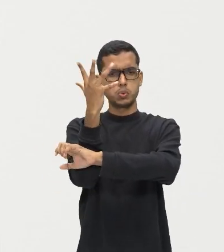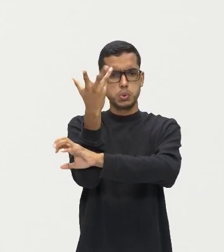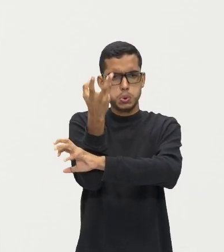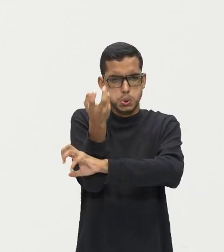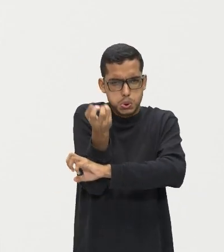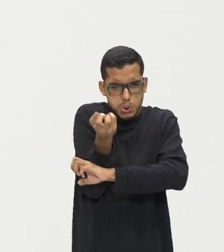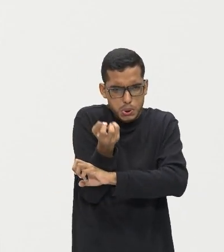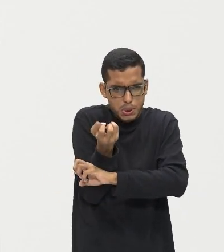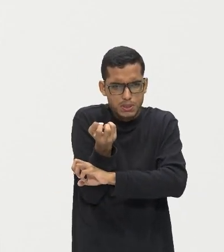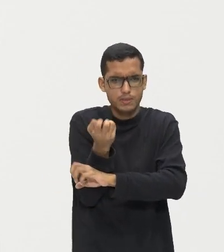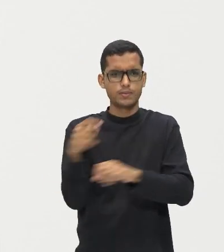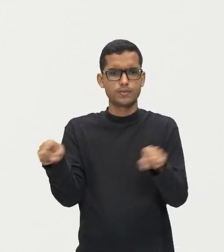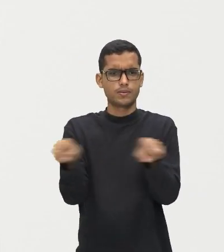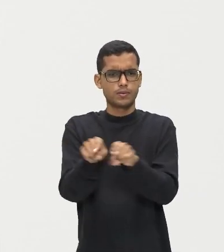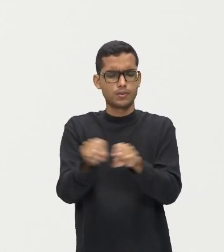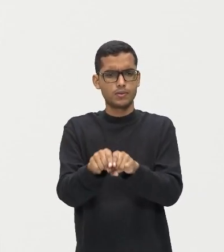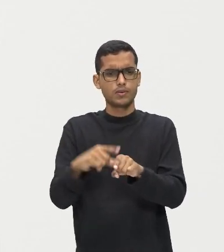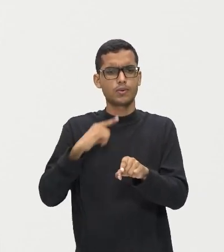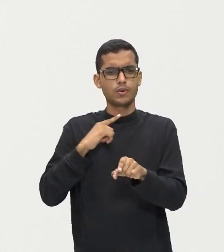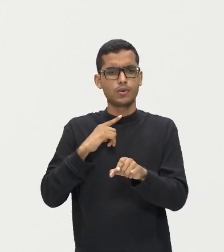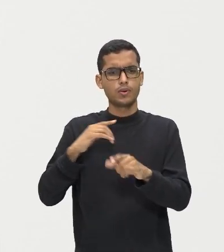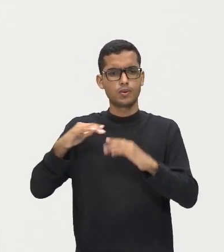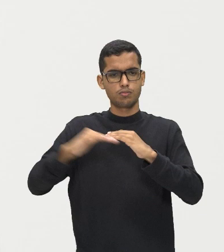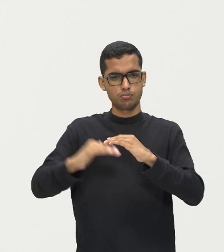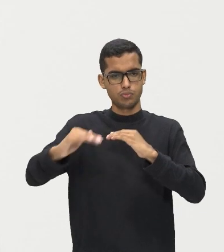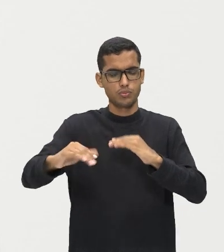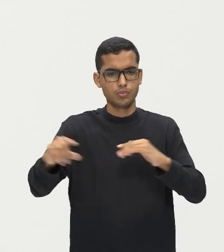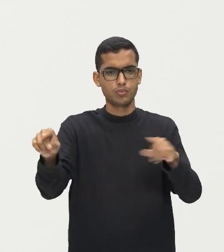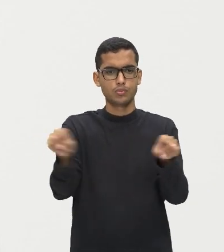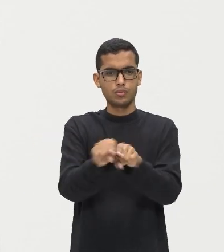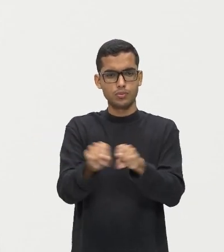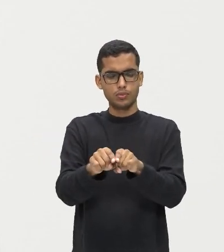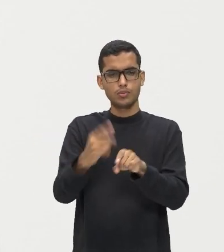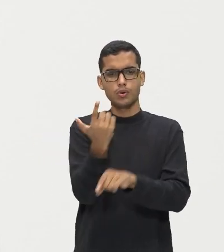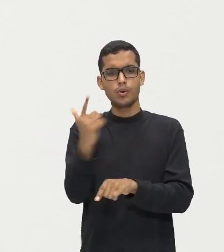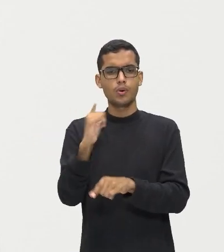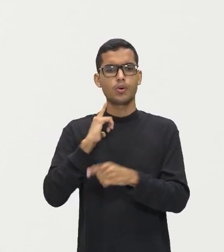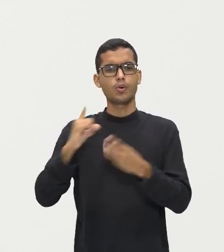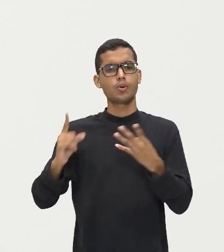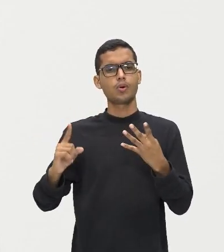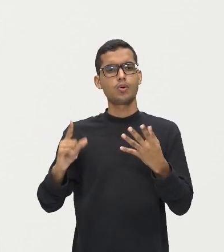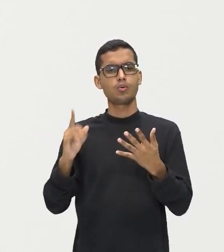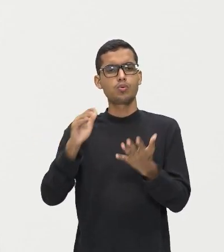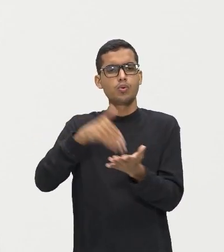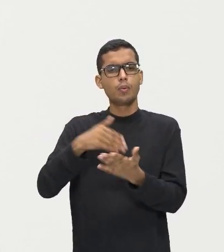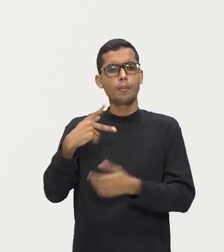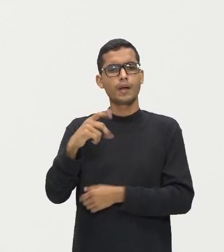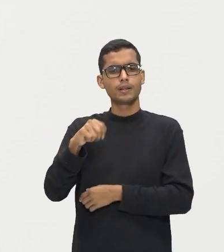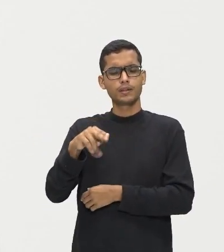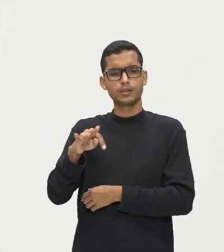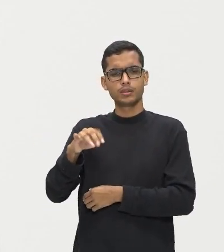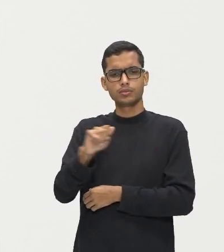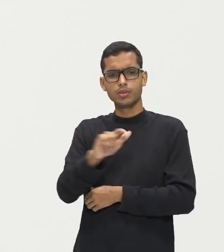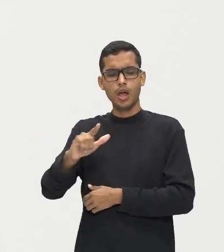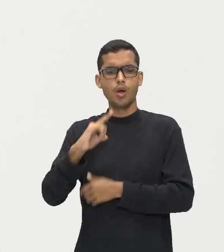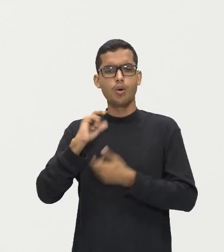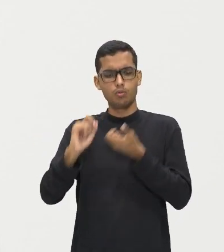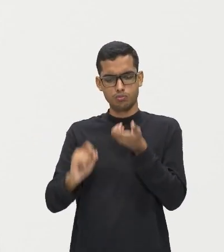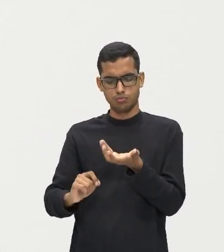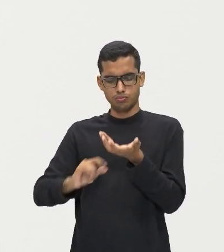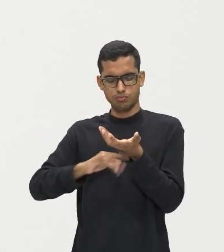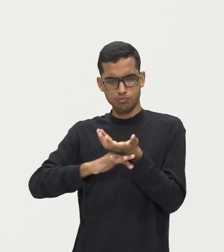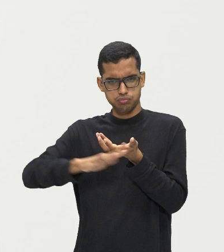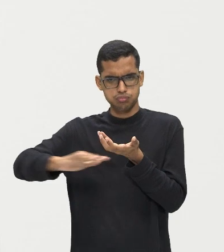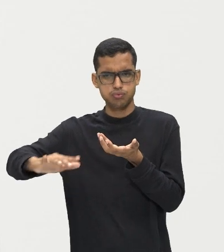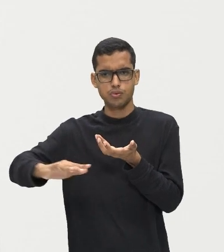Pantanal. Esses são chamados biomas terrestres. Então, eles vão estar nas terras emersas, na